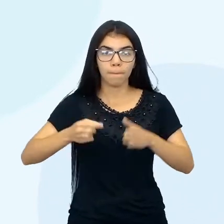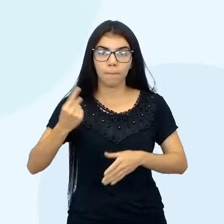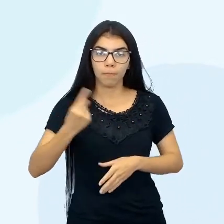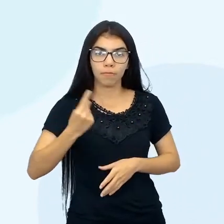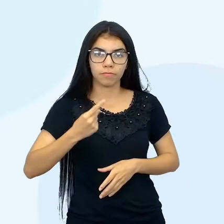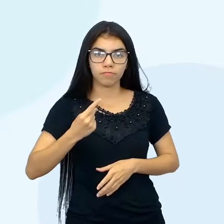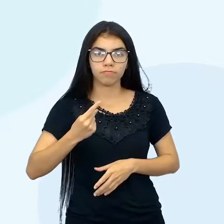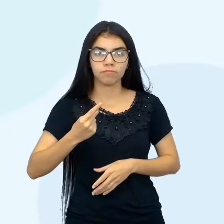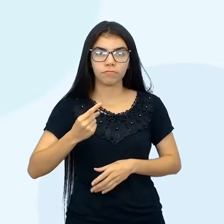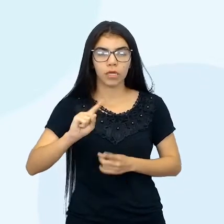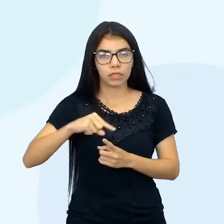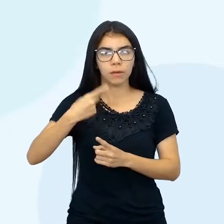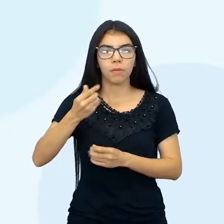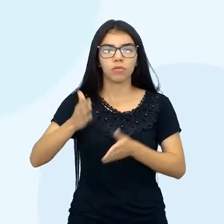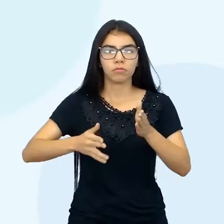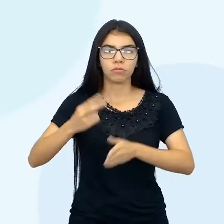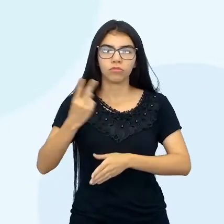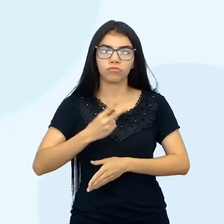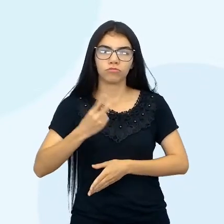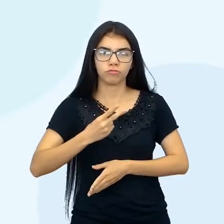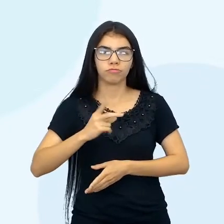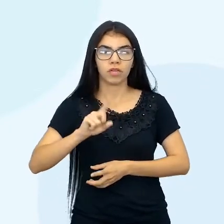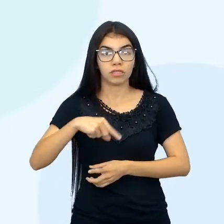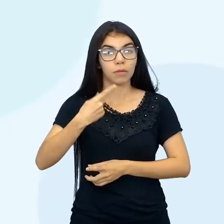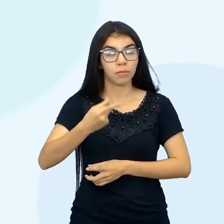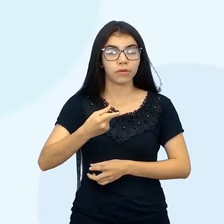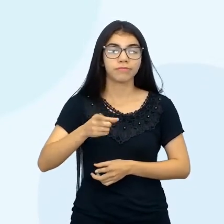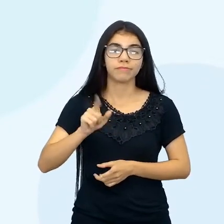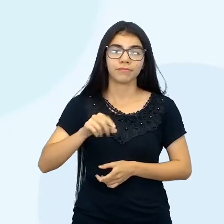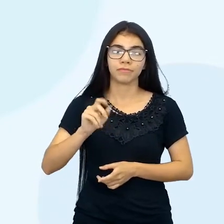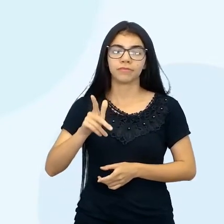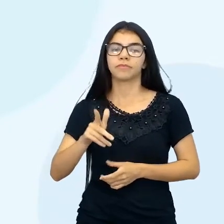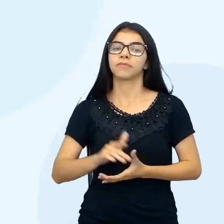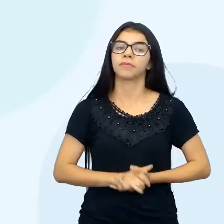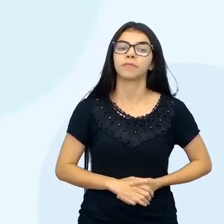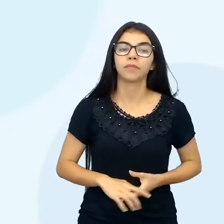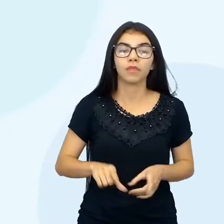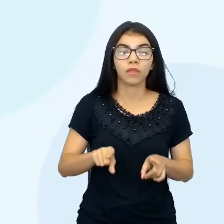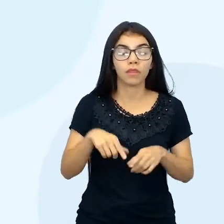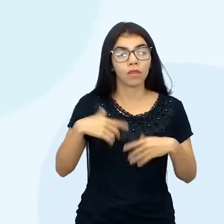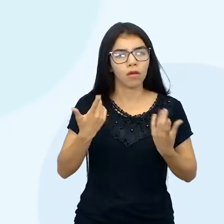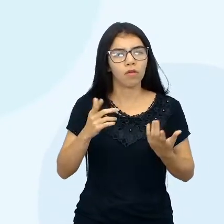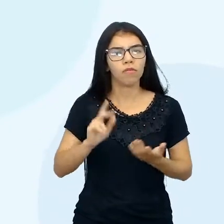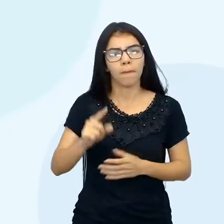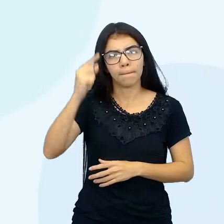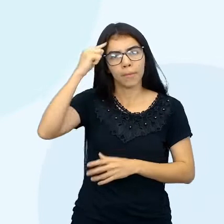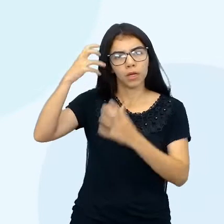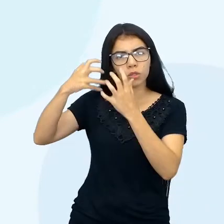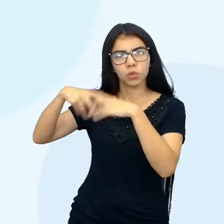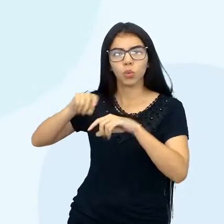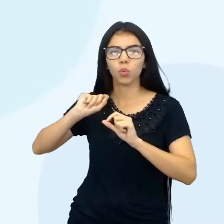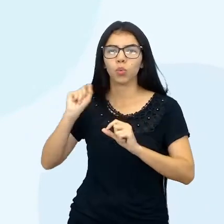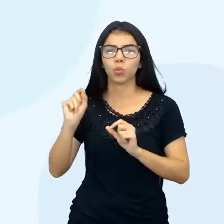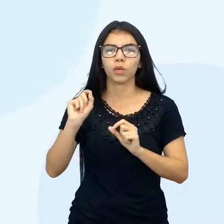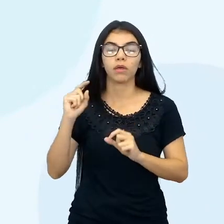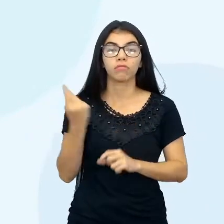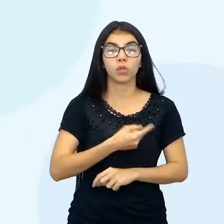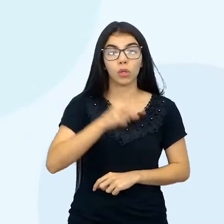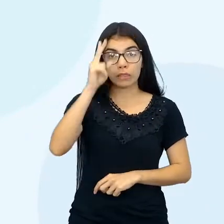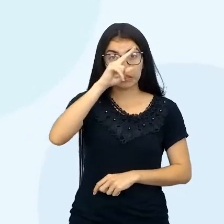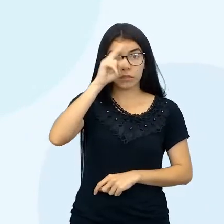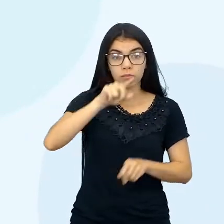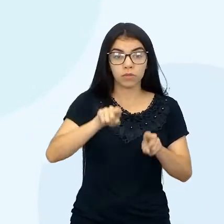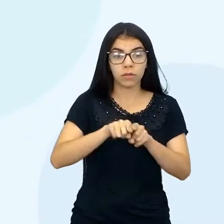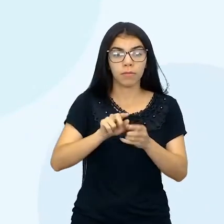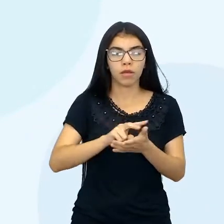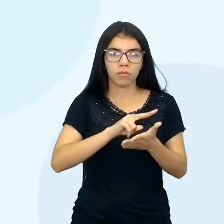parte 2 daqui a pouco, assim que você der o enter na outra aula, tá bom? Então vamos lá, refletindo sobre o que nós estudamos. Professora Tayana, lê um, eu